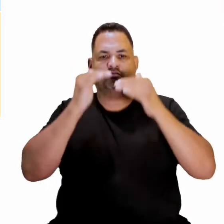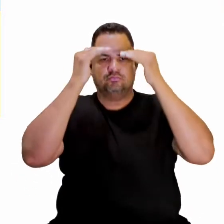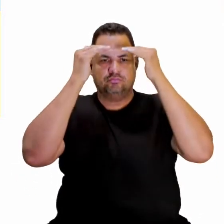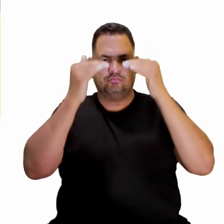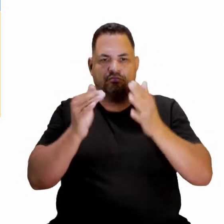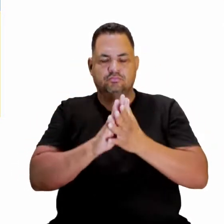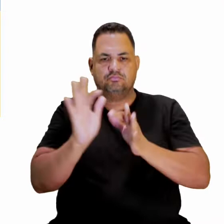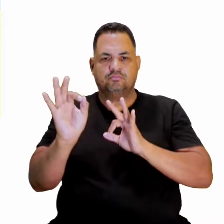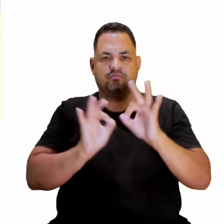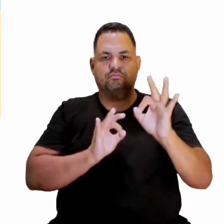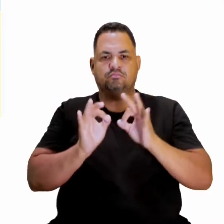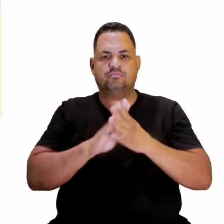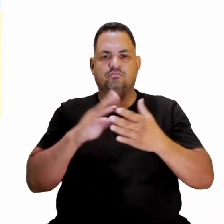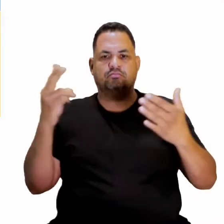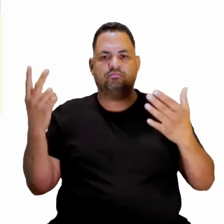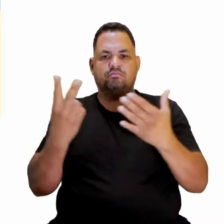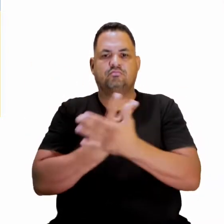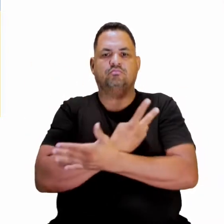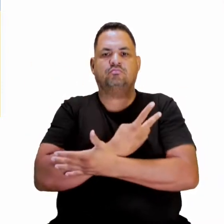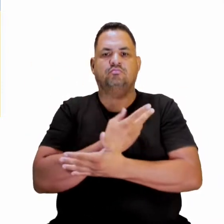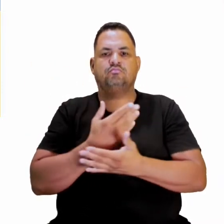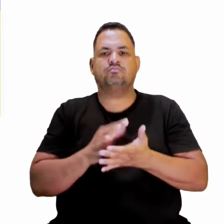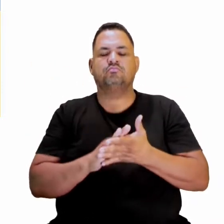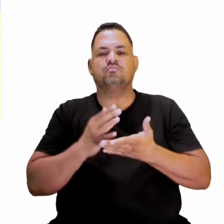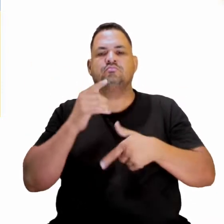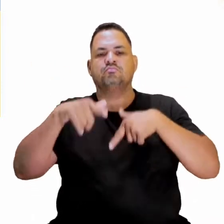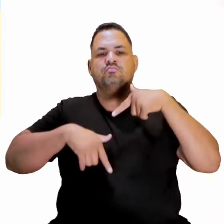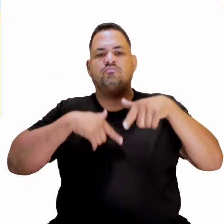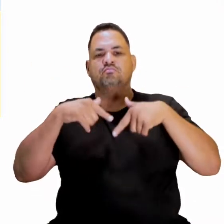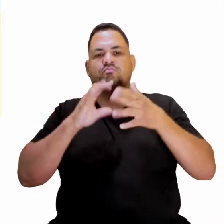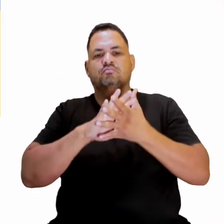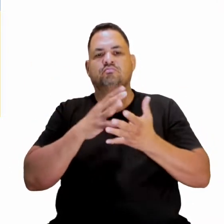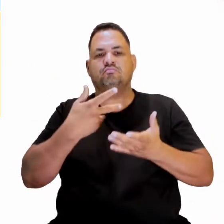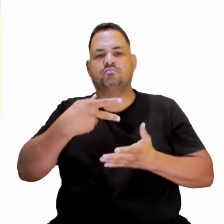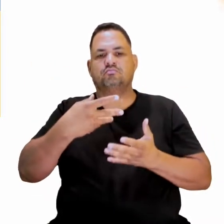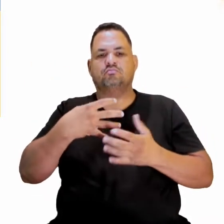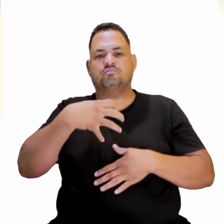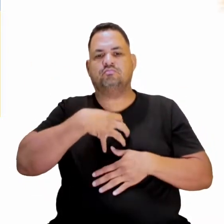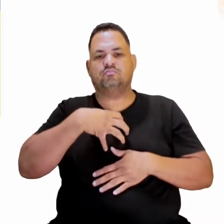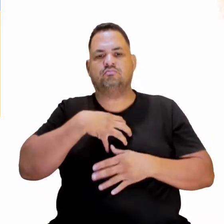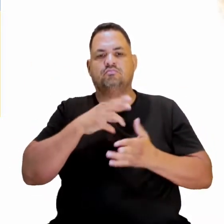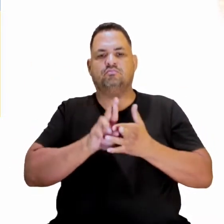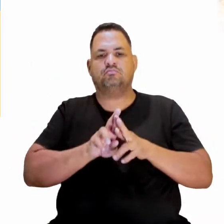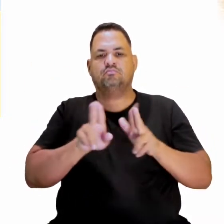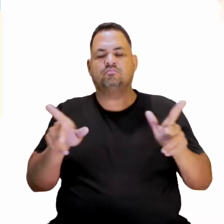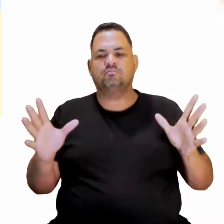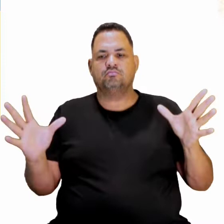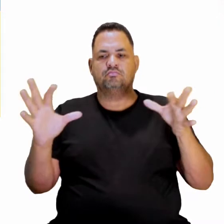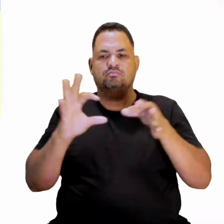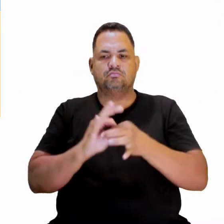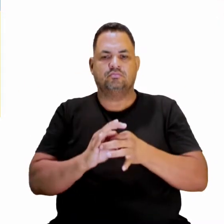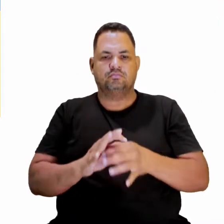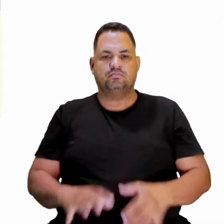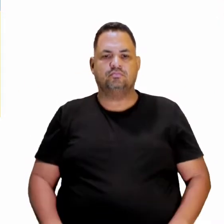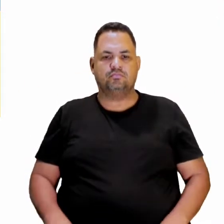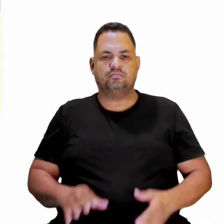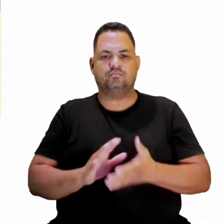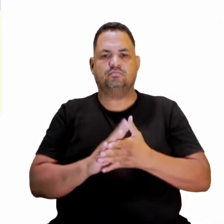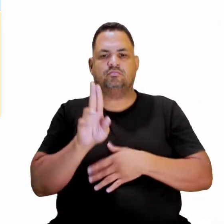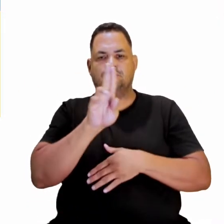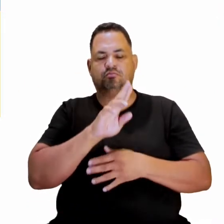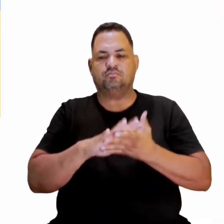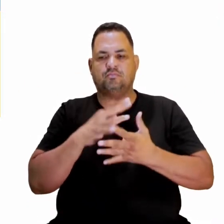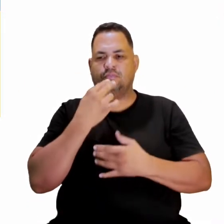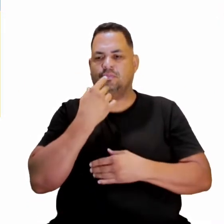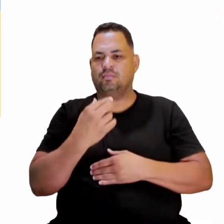levando em conta suas formas e seus funcionamentos para produzir sentidos em diferentes contextos. Fazer uso do inglês